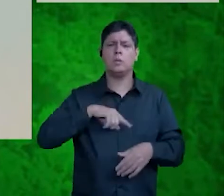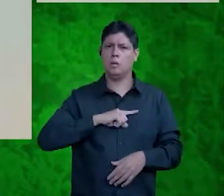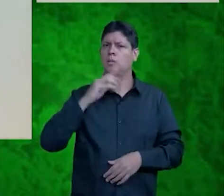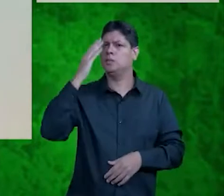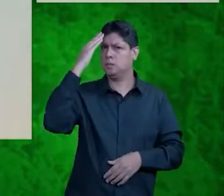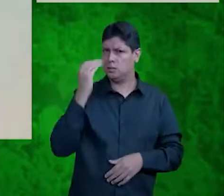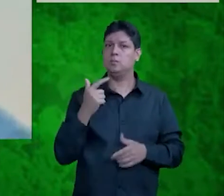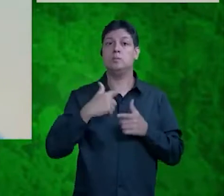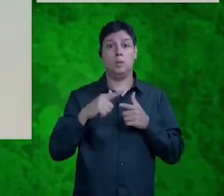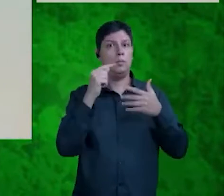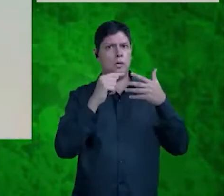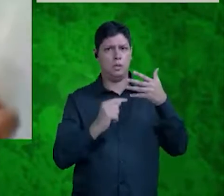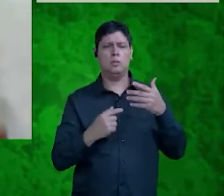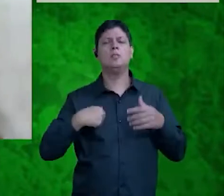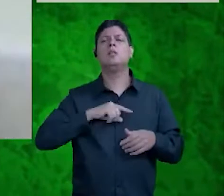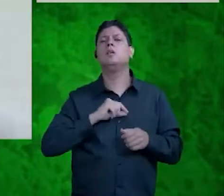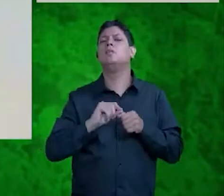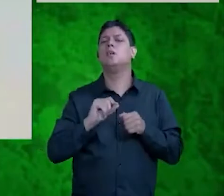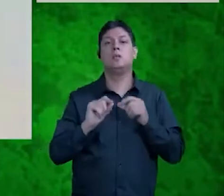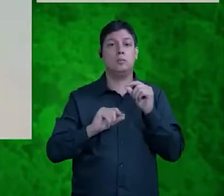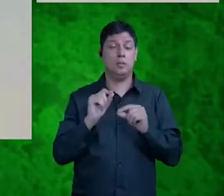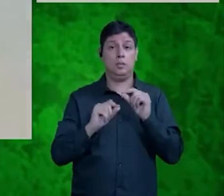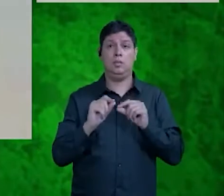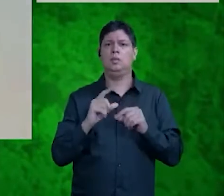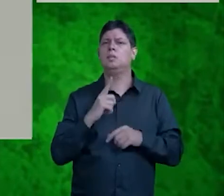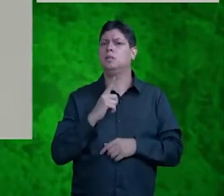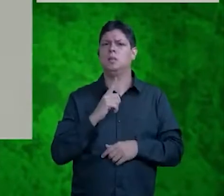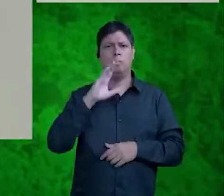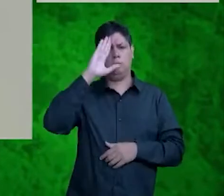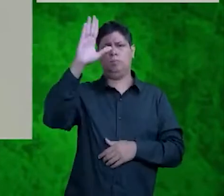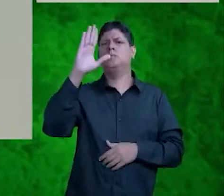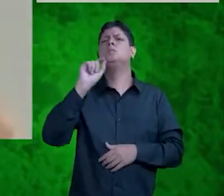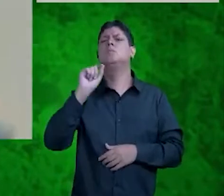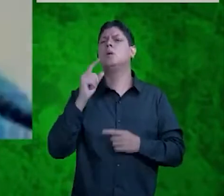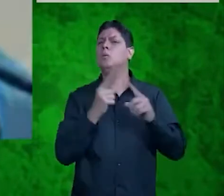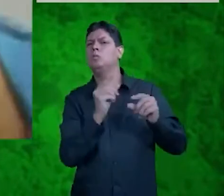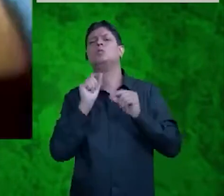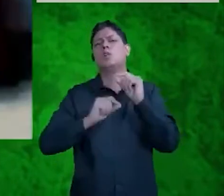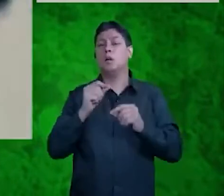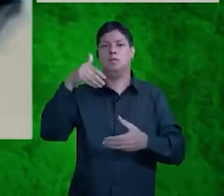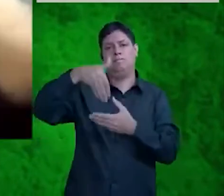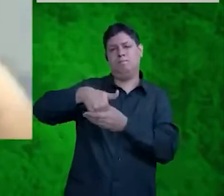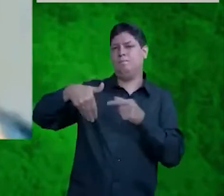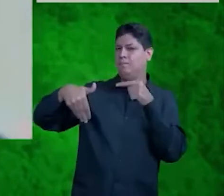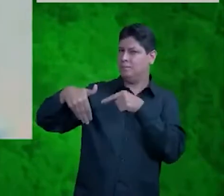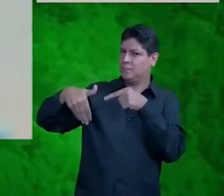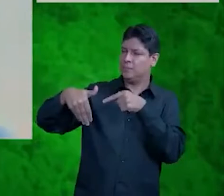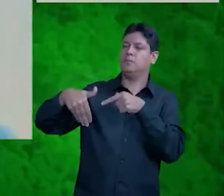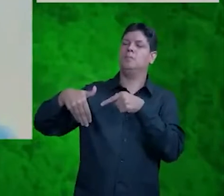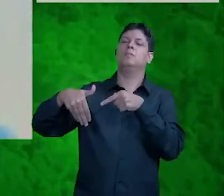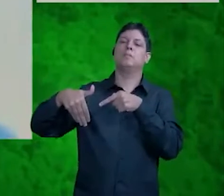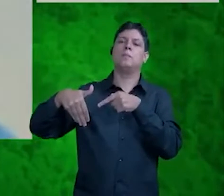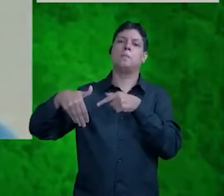fazer? Nós só temos uma caneta nas nossas mãos, que é o voto. Enfim, É isso que a gente pode dar para o